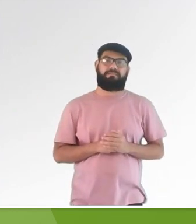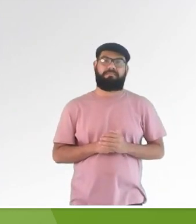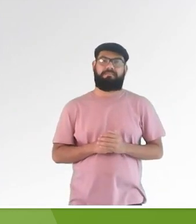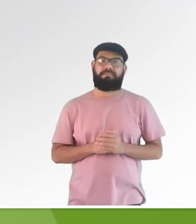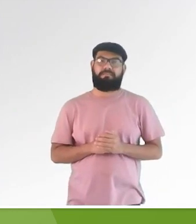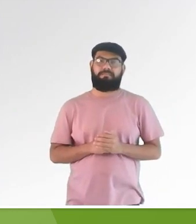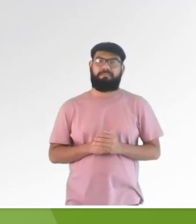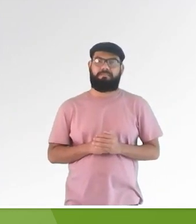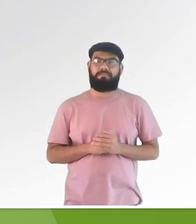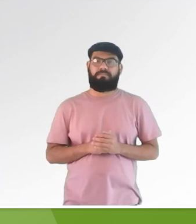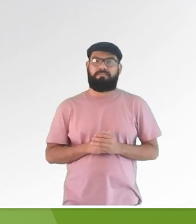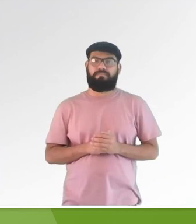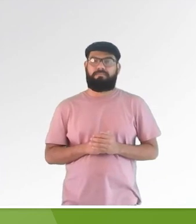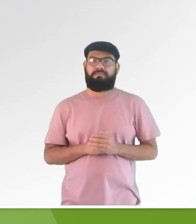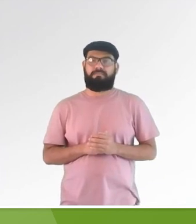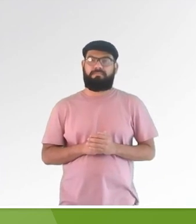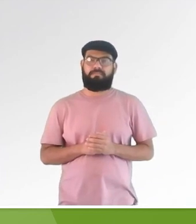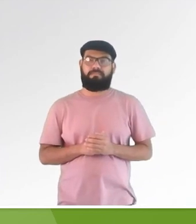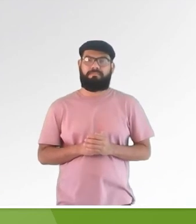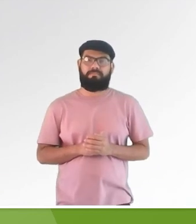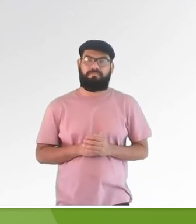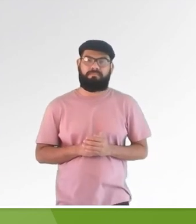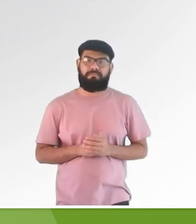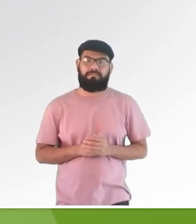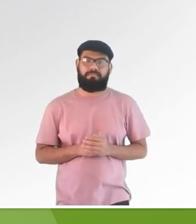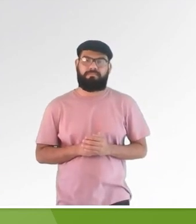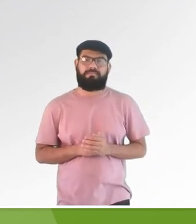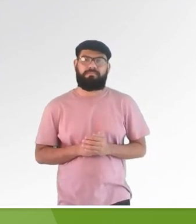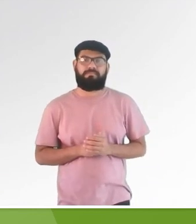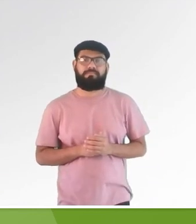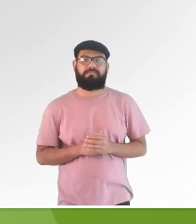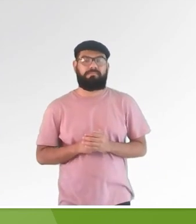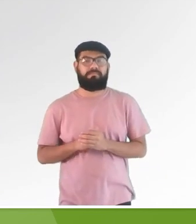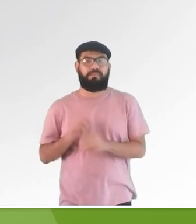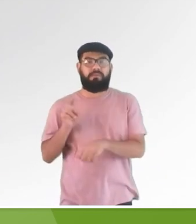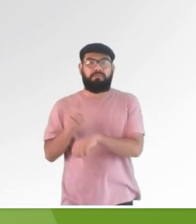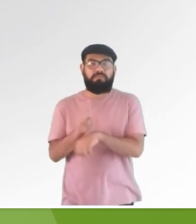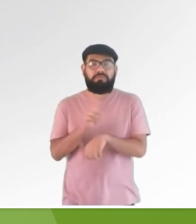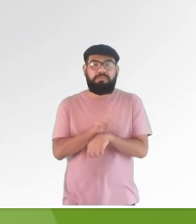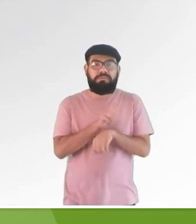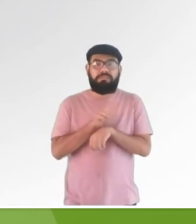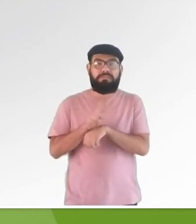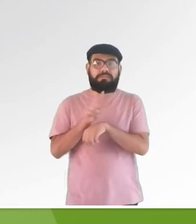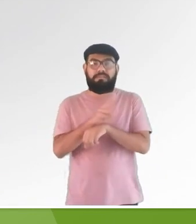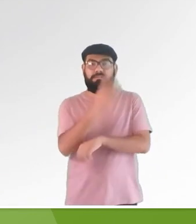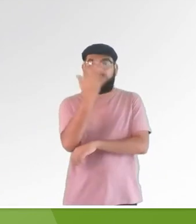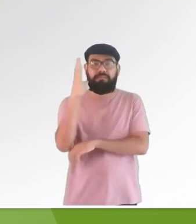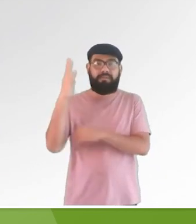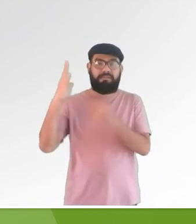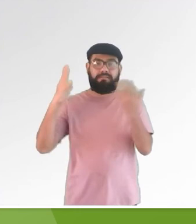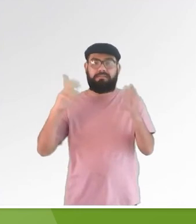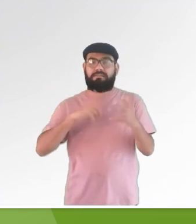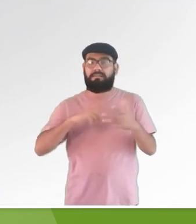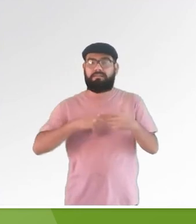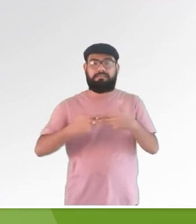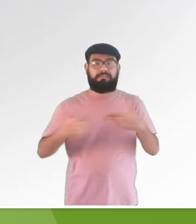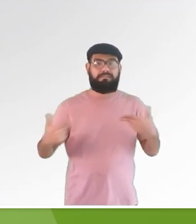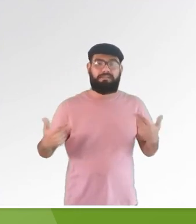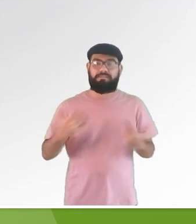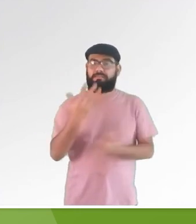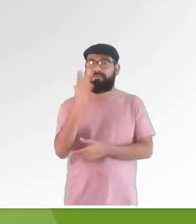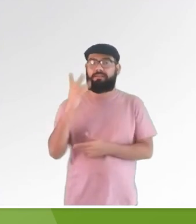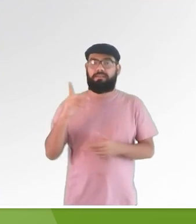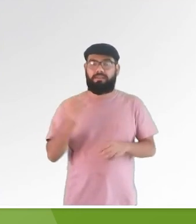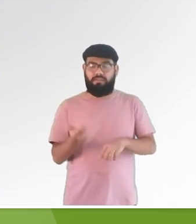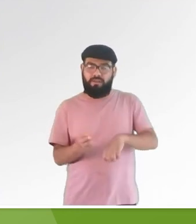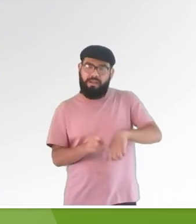desmatado para algum cultivo de alguma outra vegetação e tudo mais. A gente tem diversas espécies de planta, o capim, as